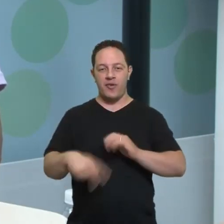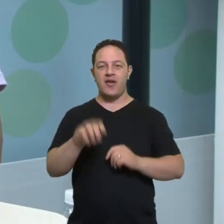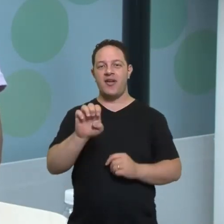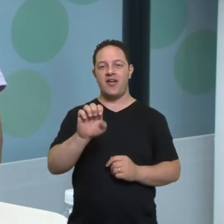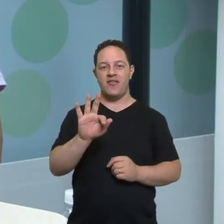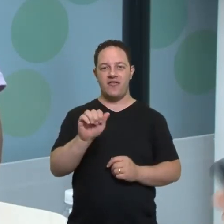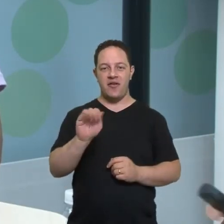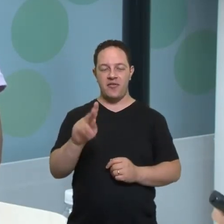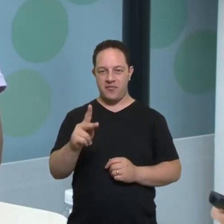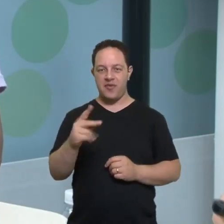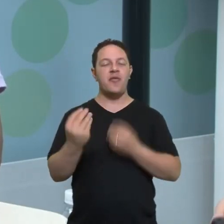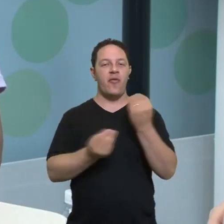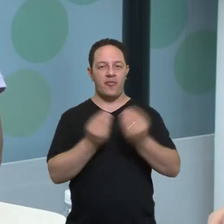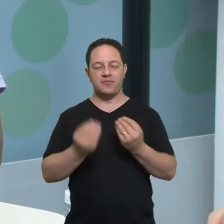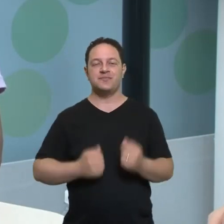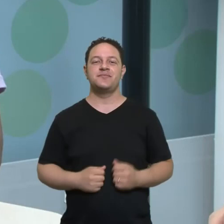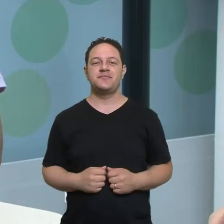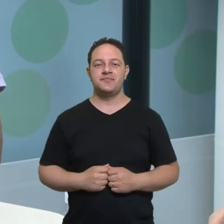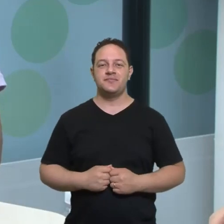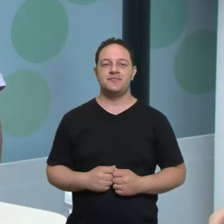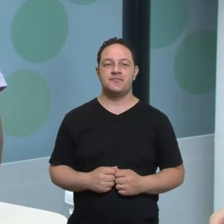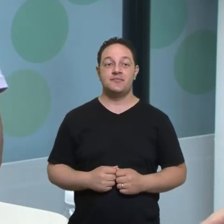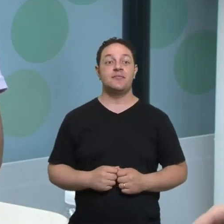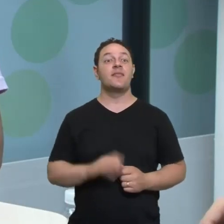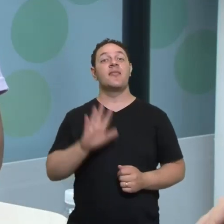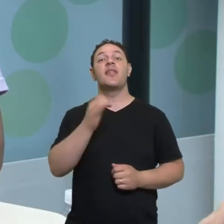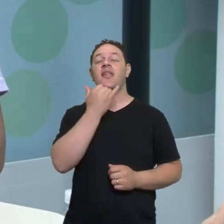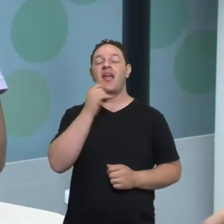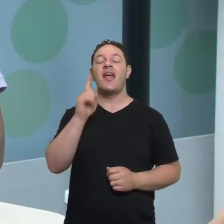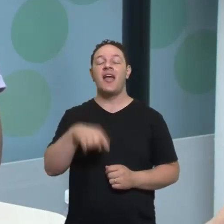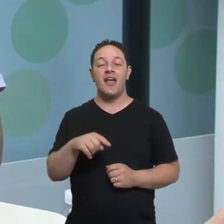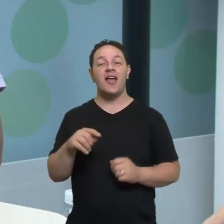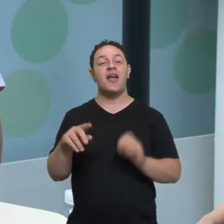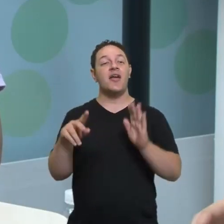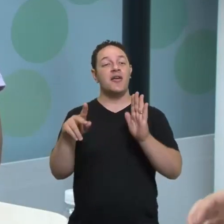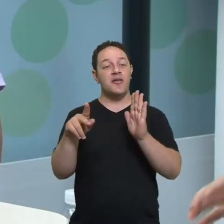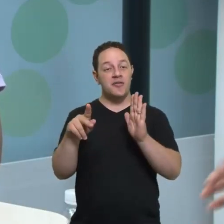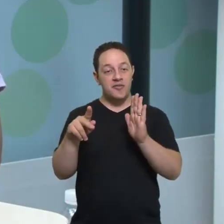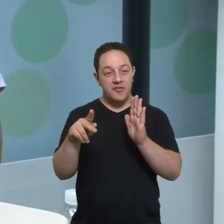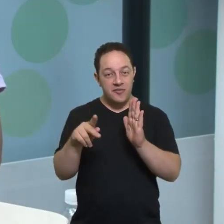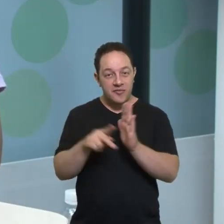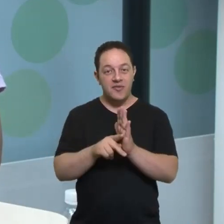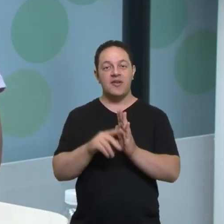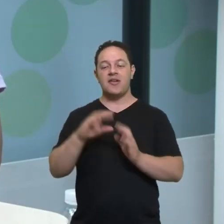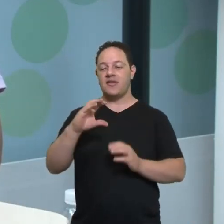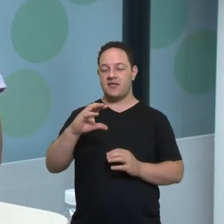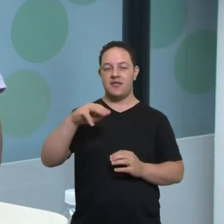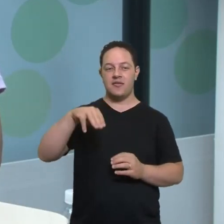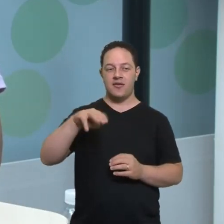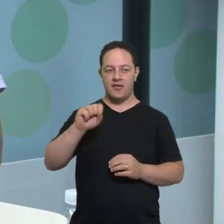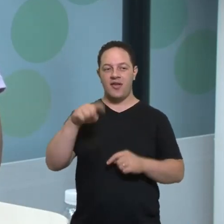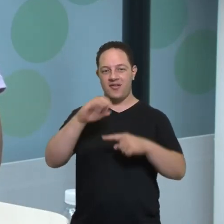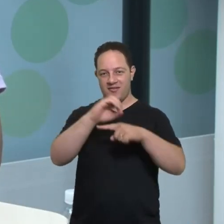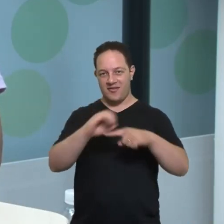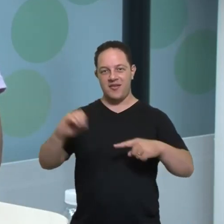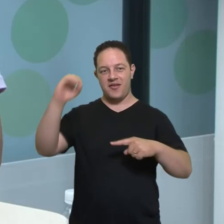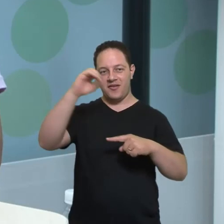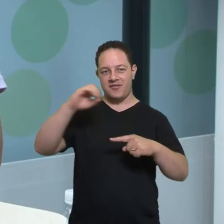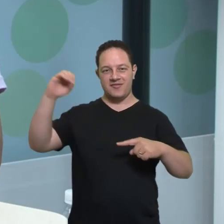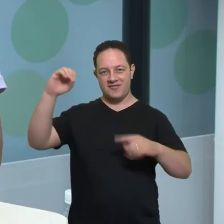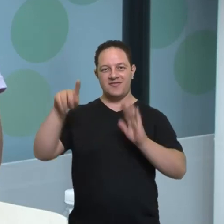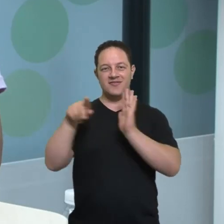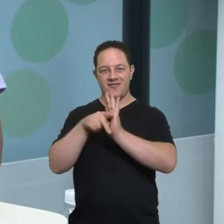vamos a gente é e olha esse Banco de Talentos Dan cnsp centro de